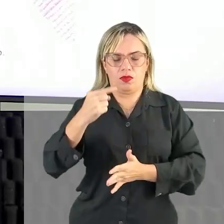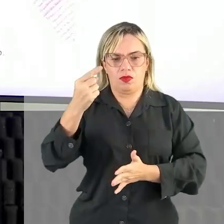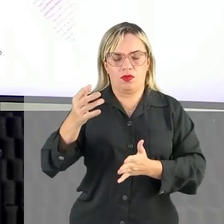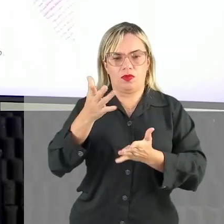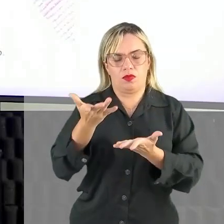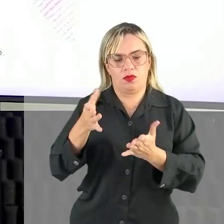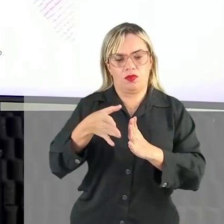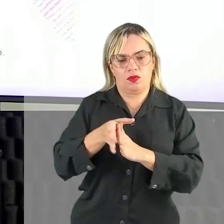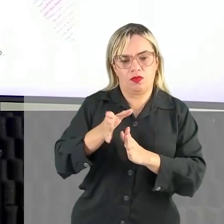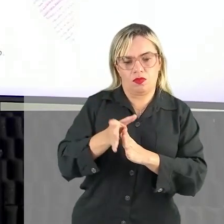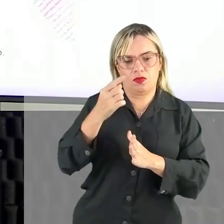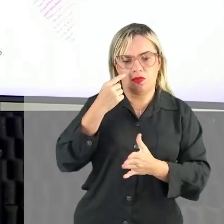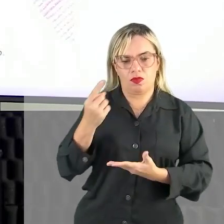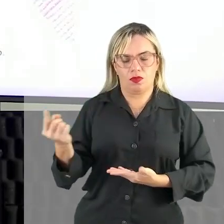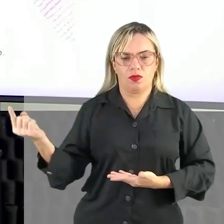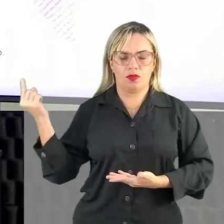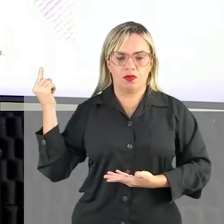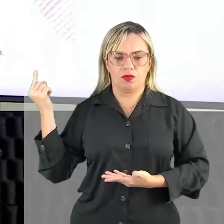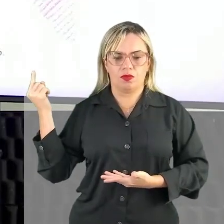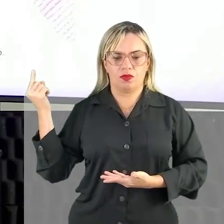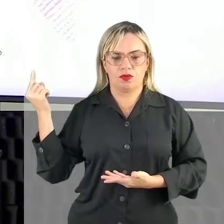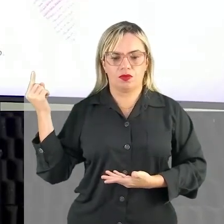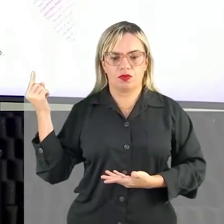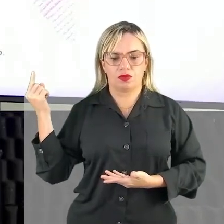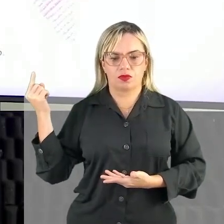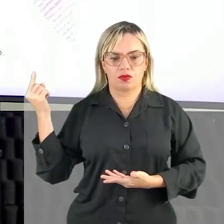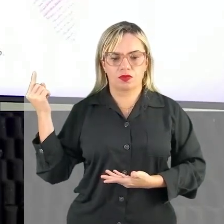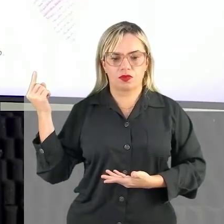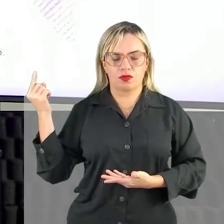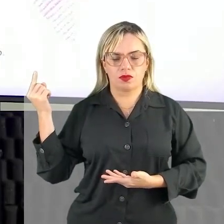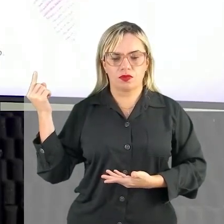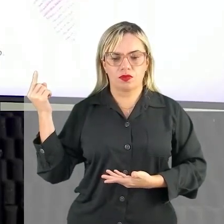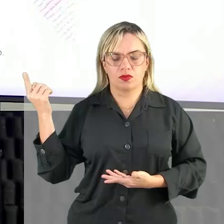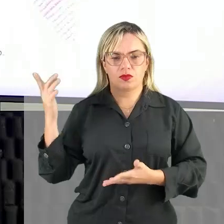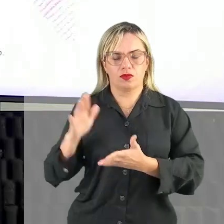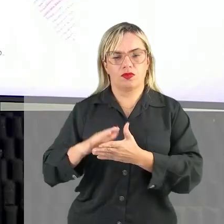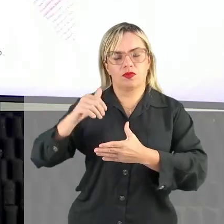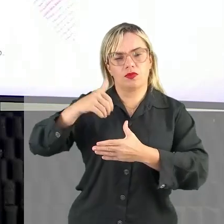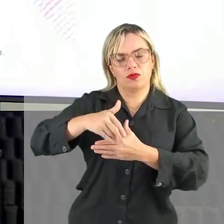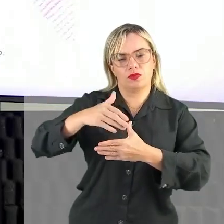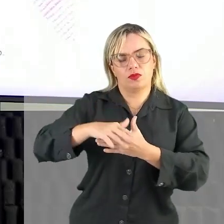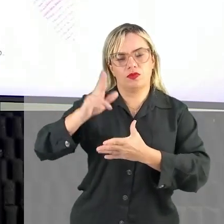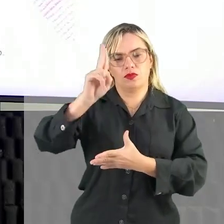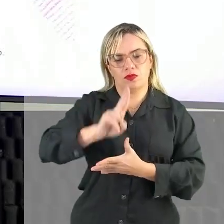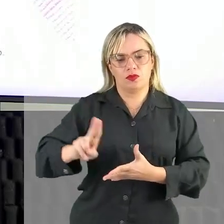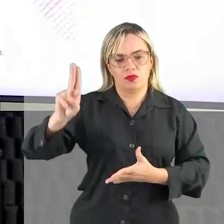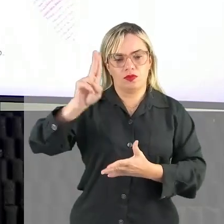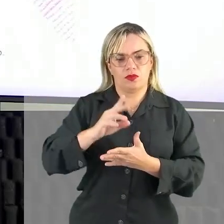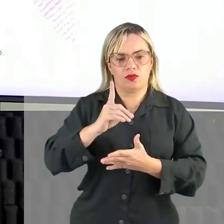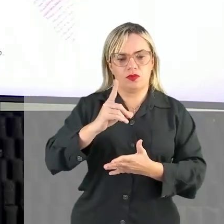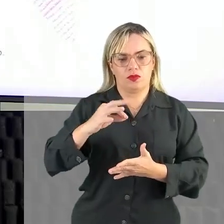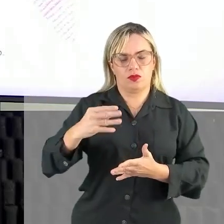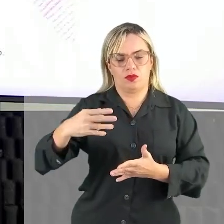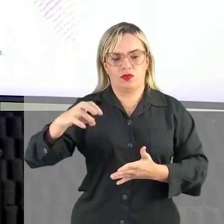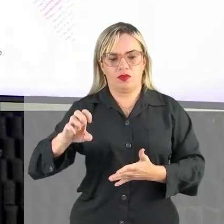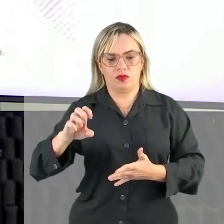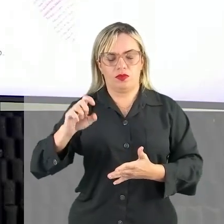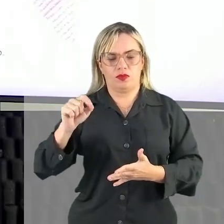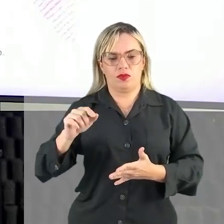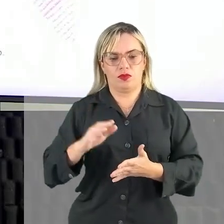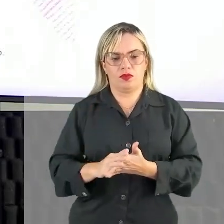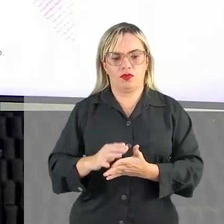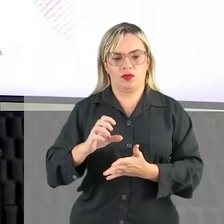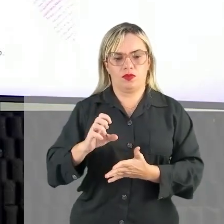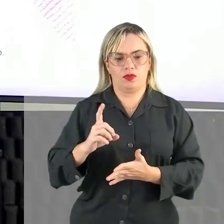utilizem diante desse cenário ou diante desse contexto uma dica utilizem diante desse cenário